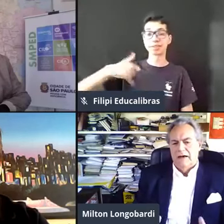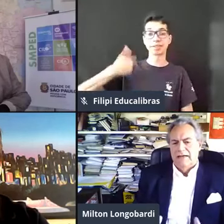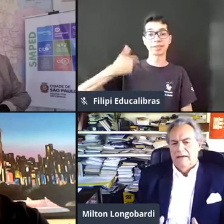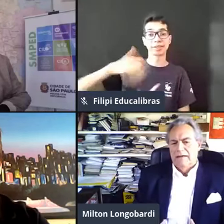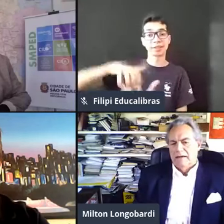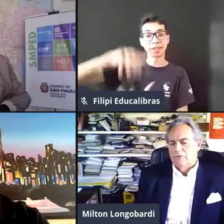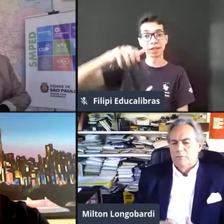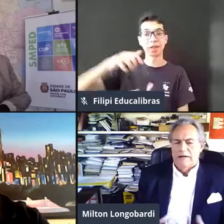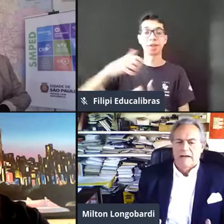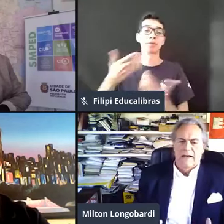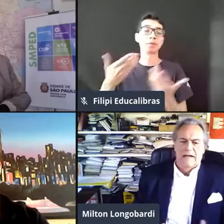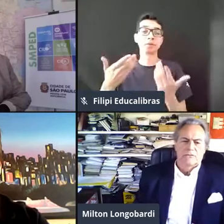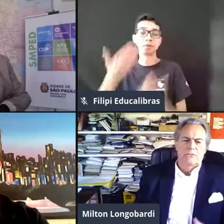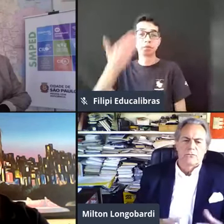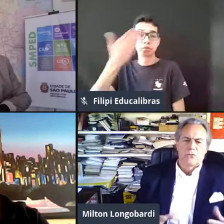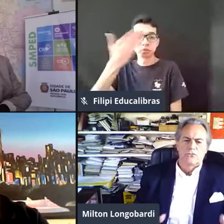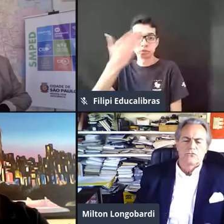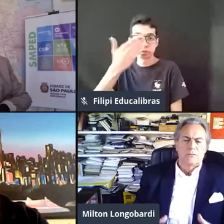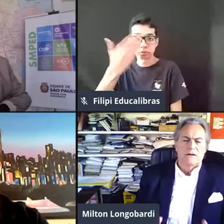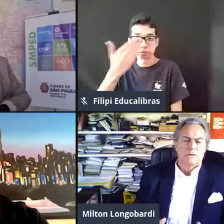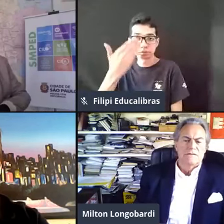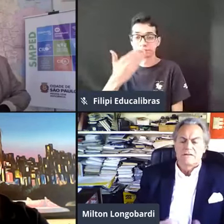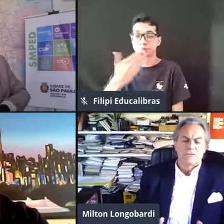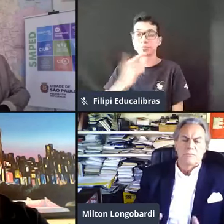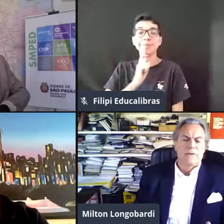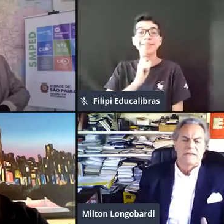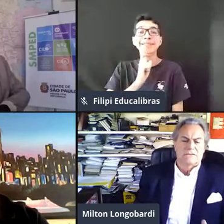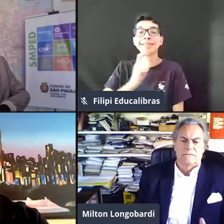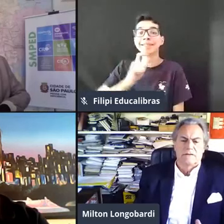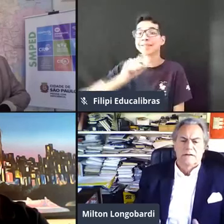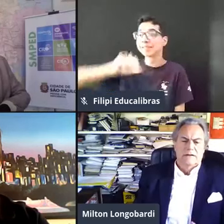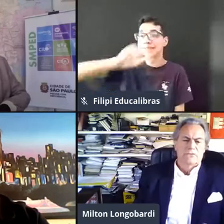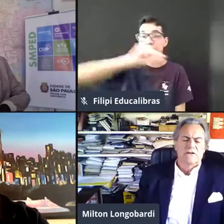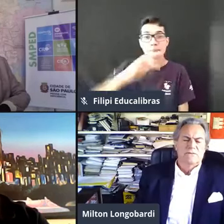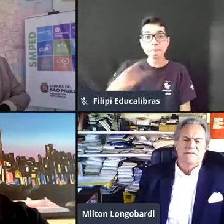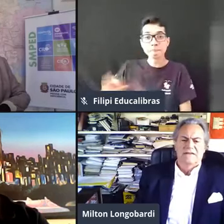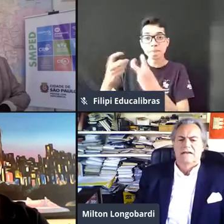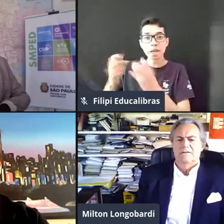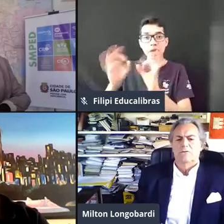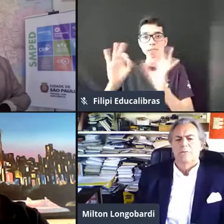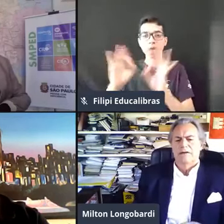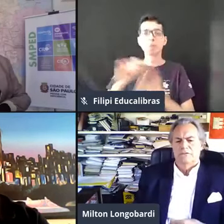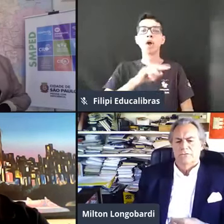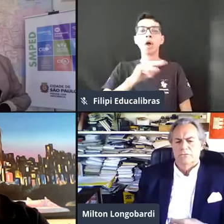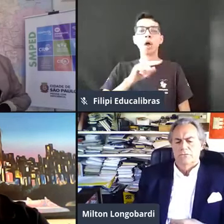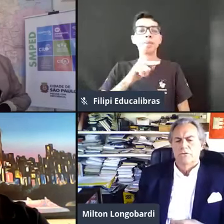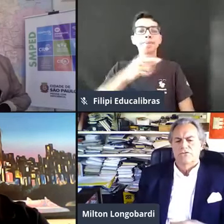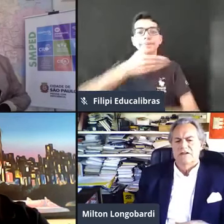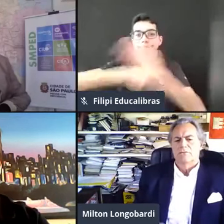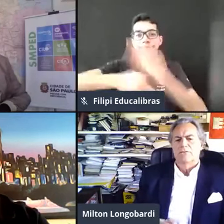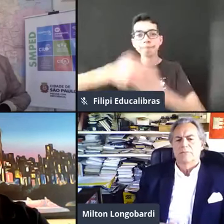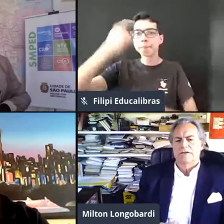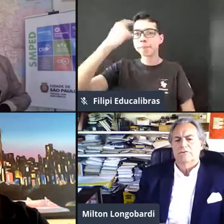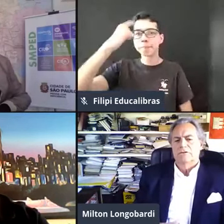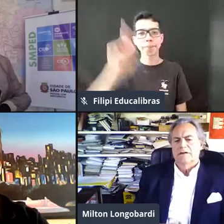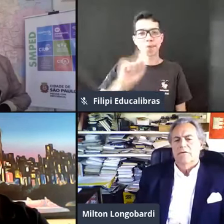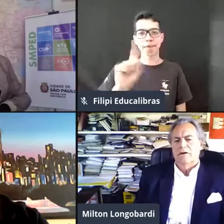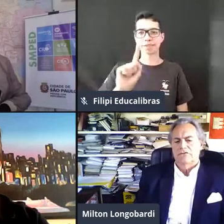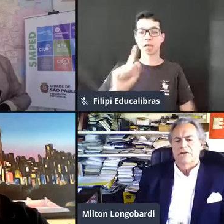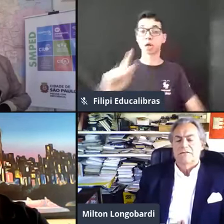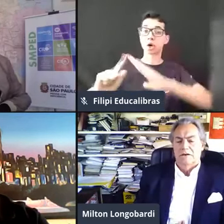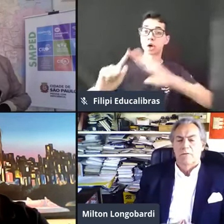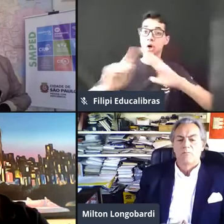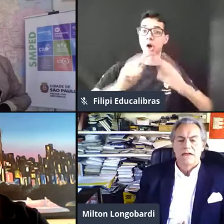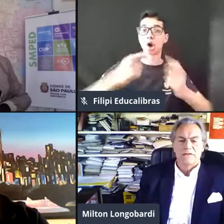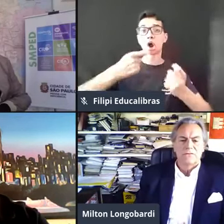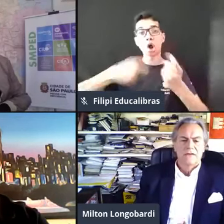você fala no mercado, num consumo, uma coisa, eles não pensam no deficiente, não pensam no longevo, não pensam tudo. Então, eu